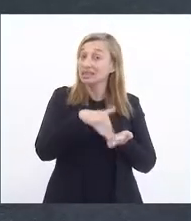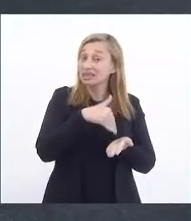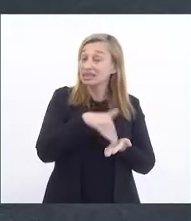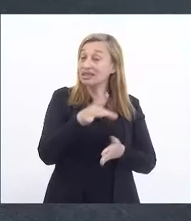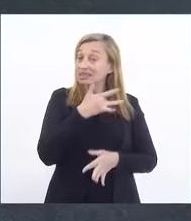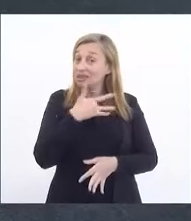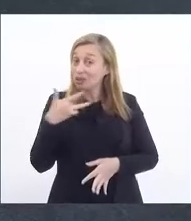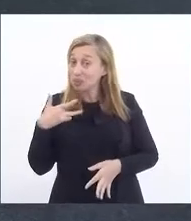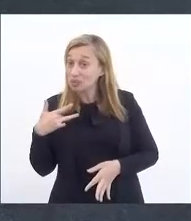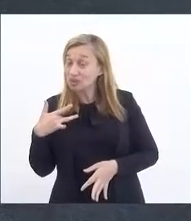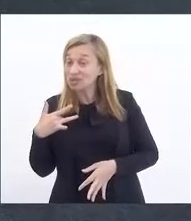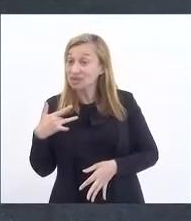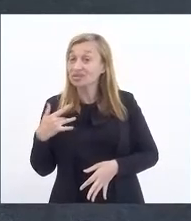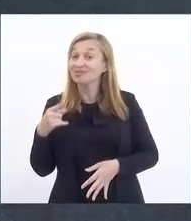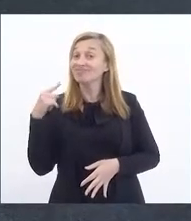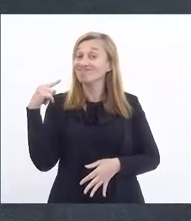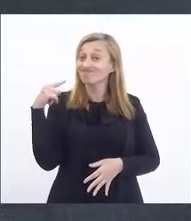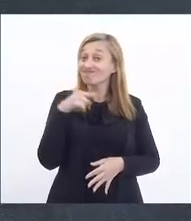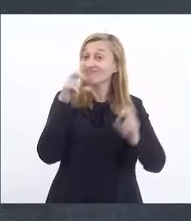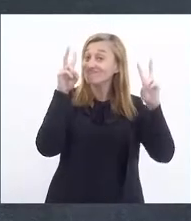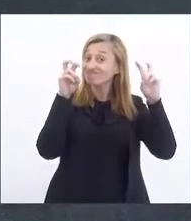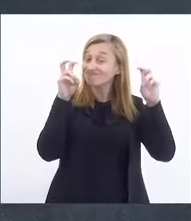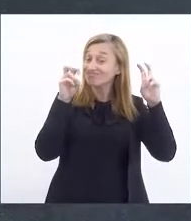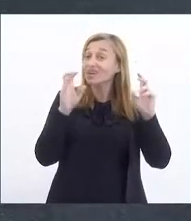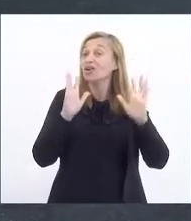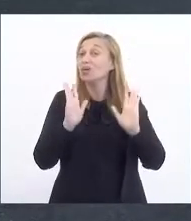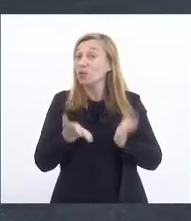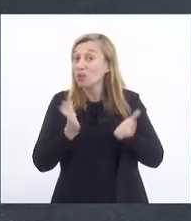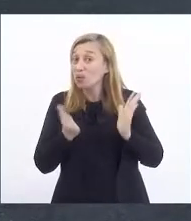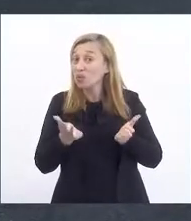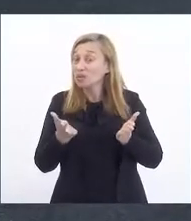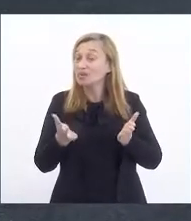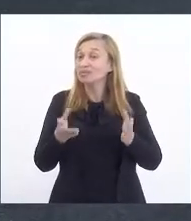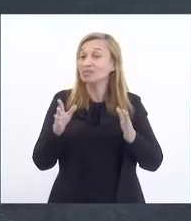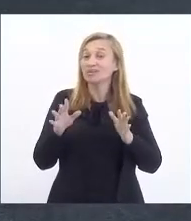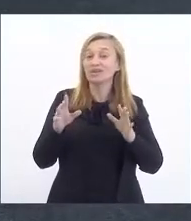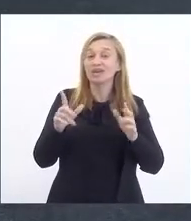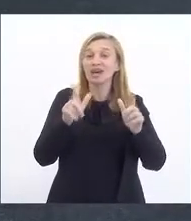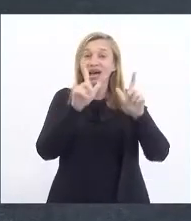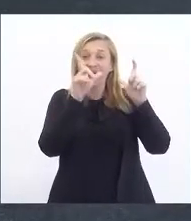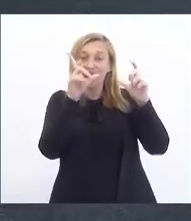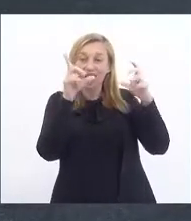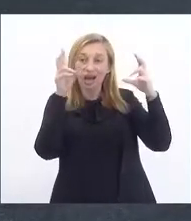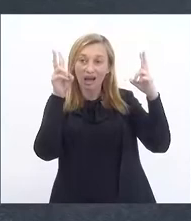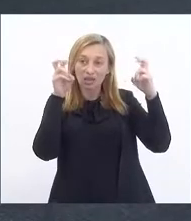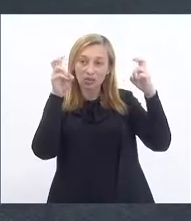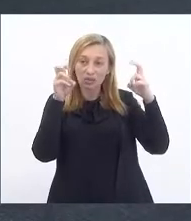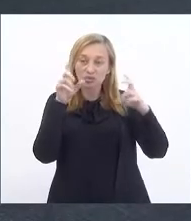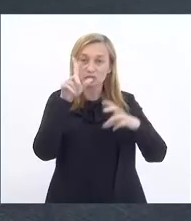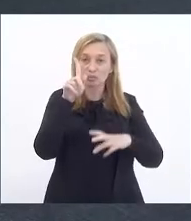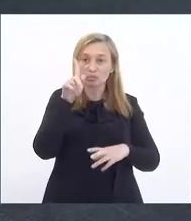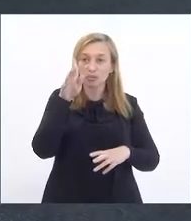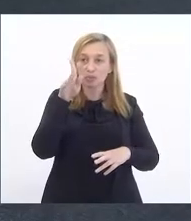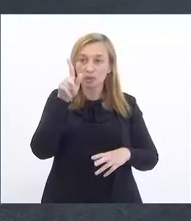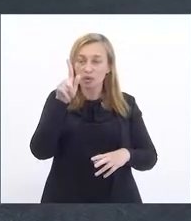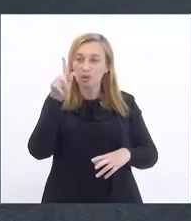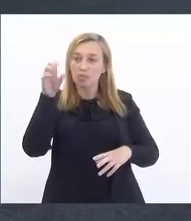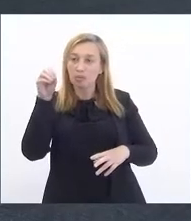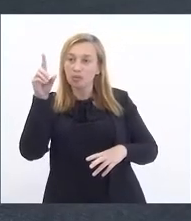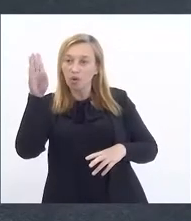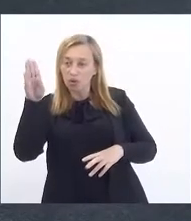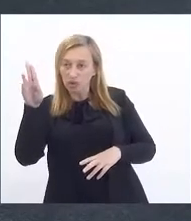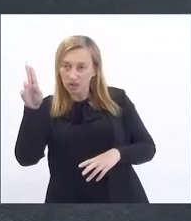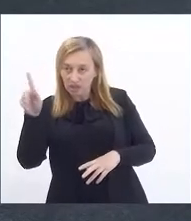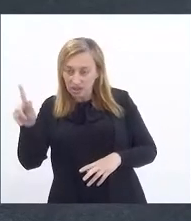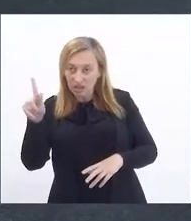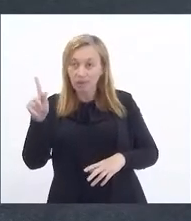de saúde esse tema já é hoje matéria de um blog o blog do Berta que é o mesmo blog